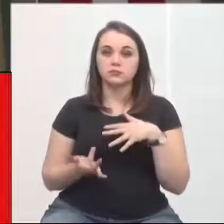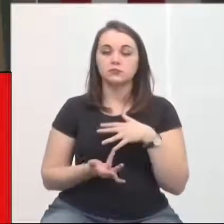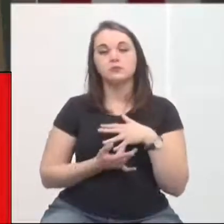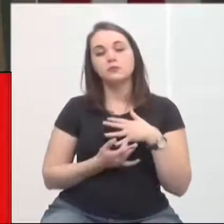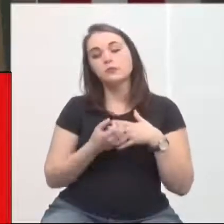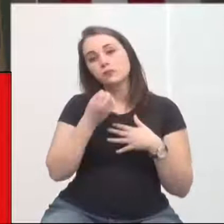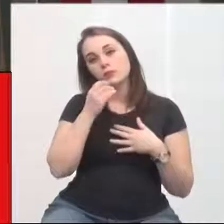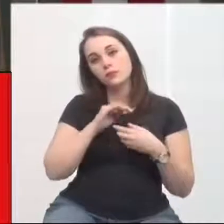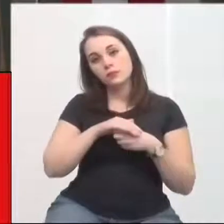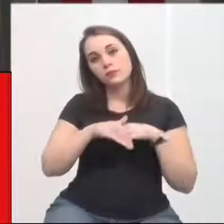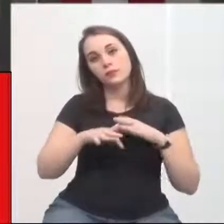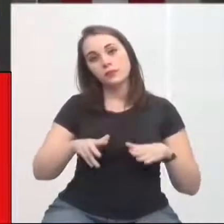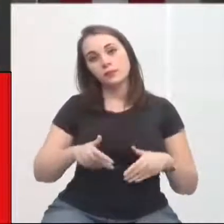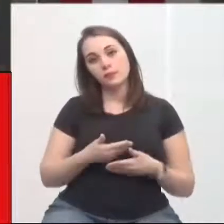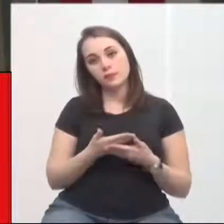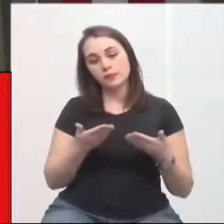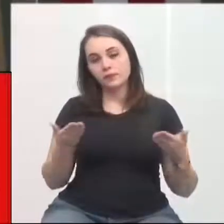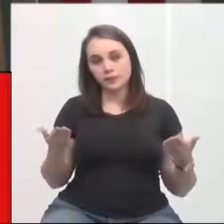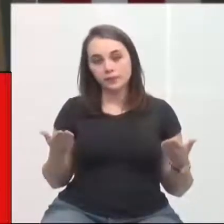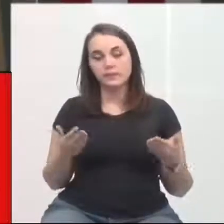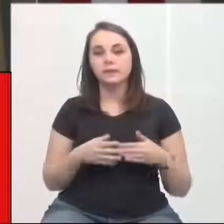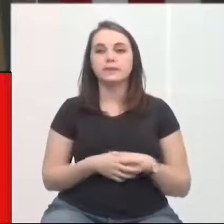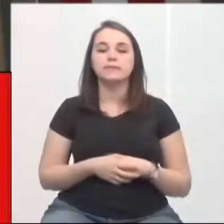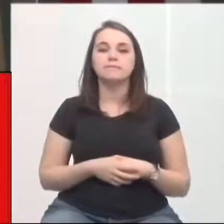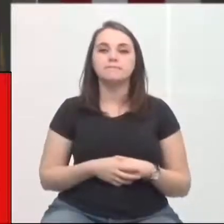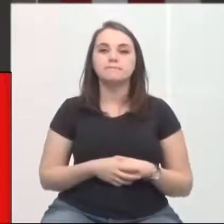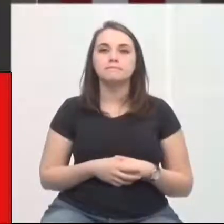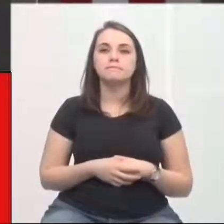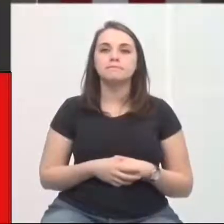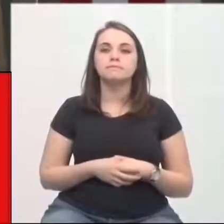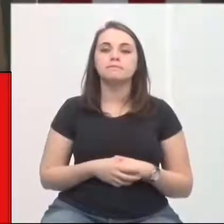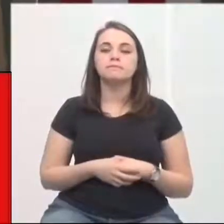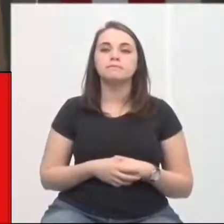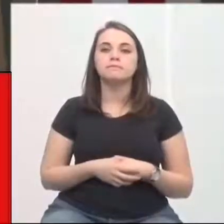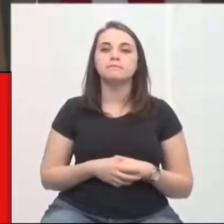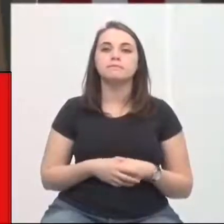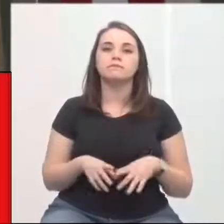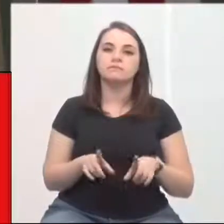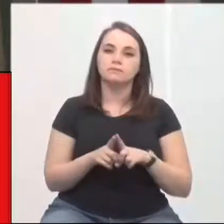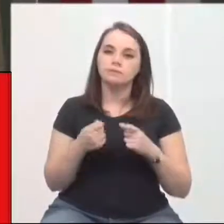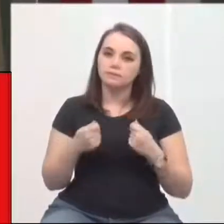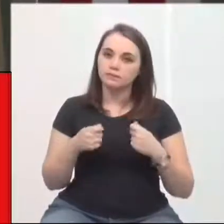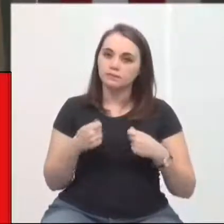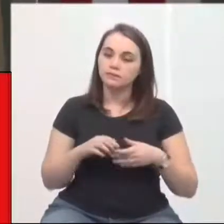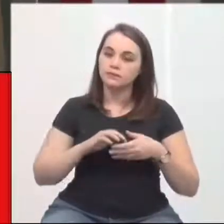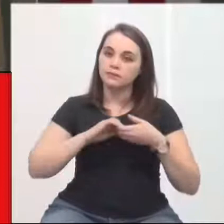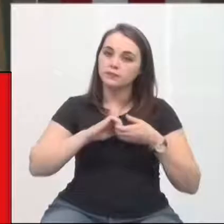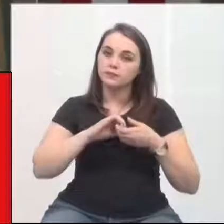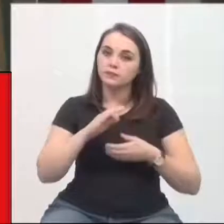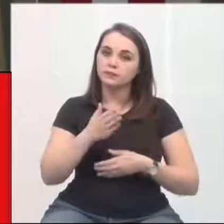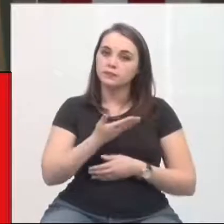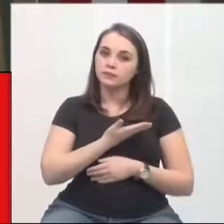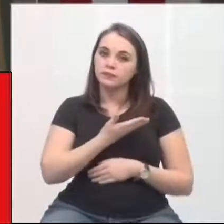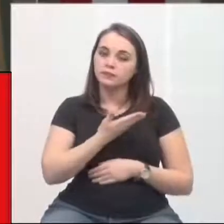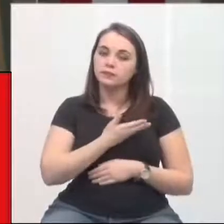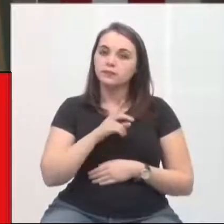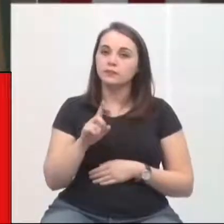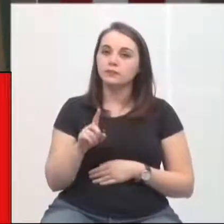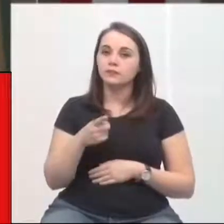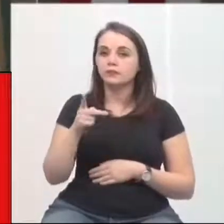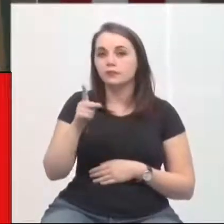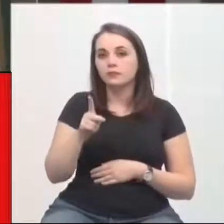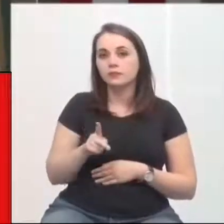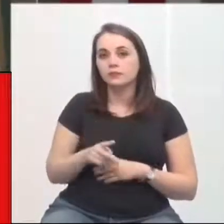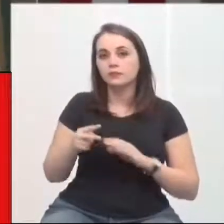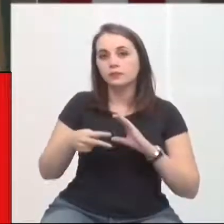meu boa noite a todos, shalom a todos. Não poderia também de cumprimentar nosso amigo, ex-presidente